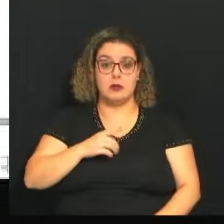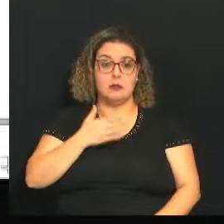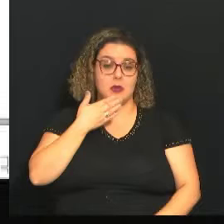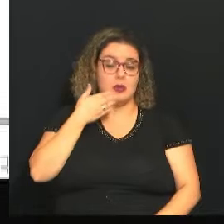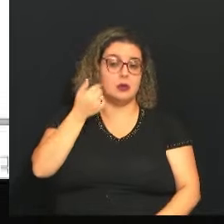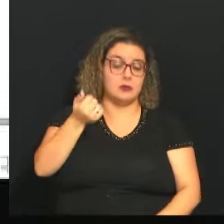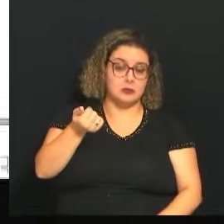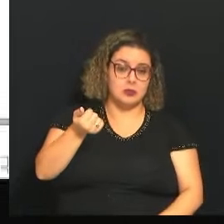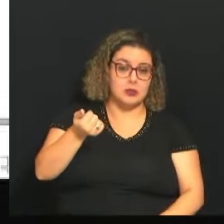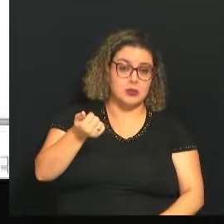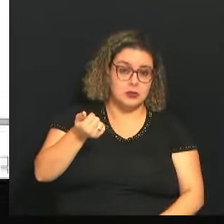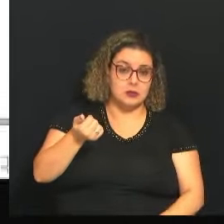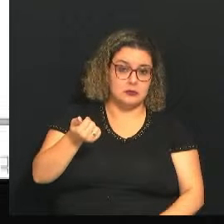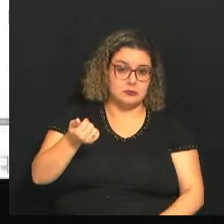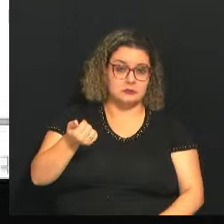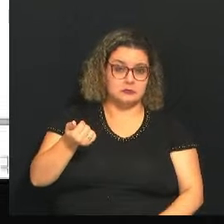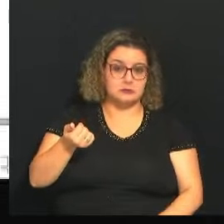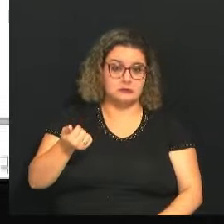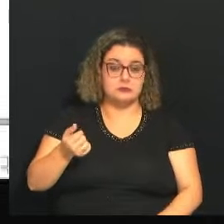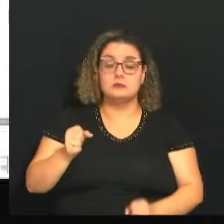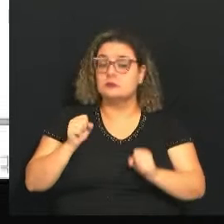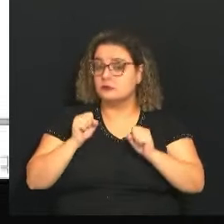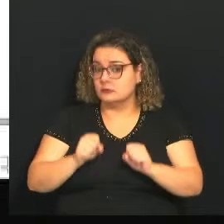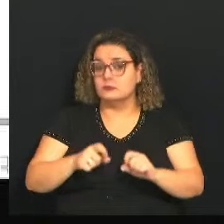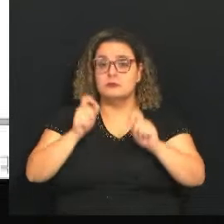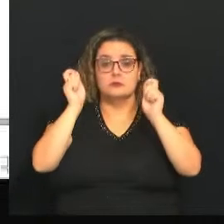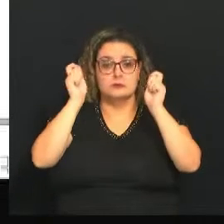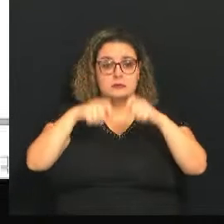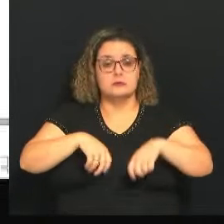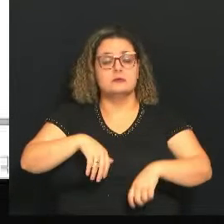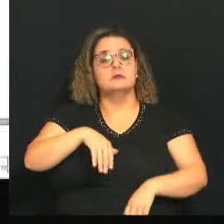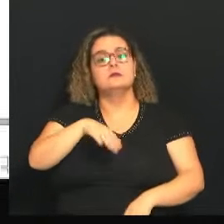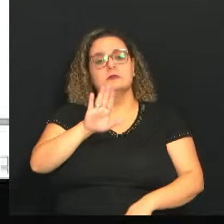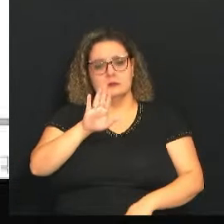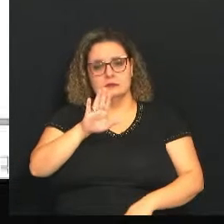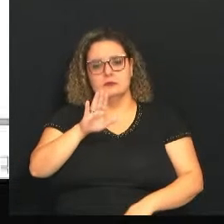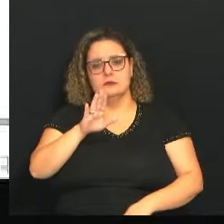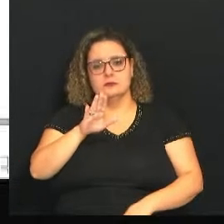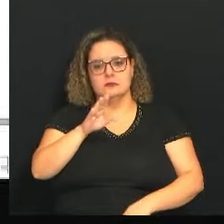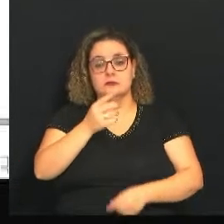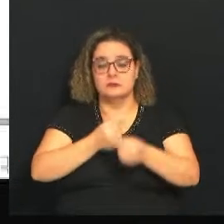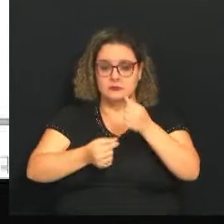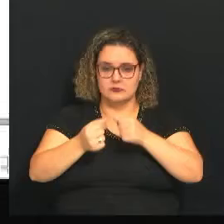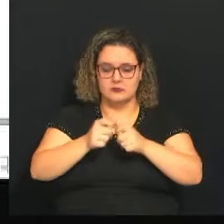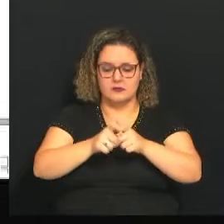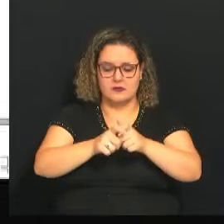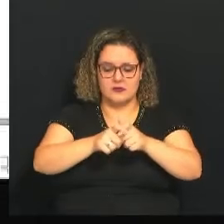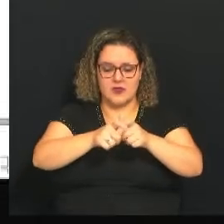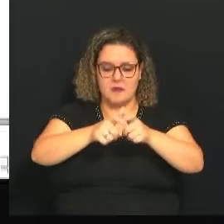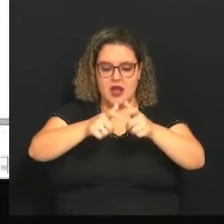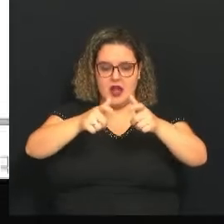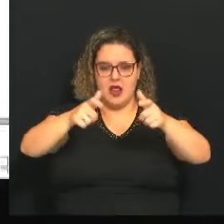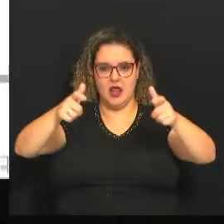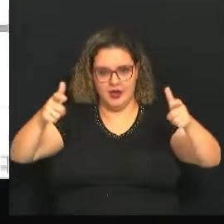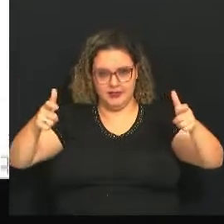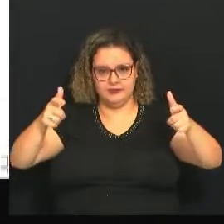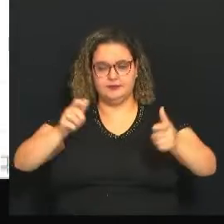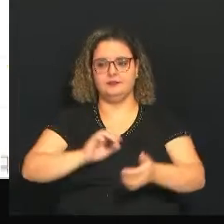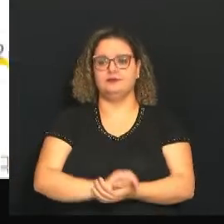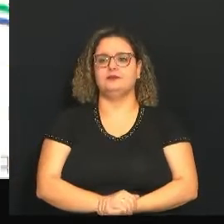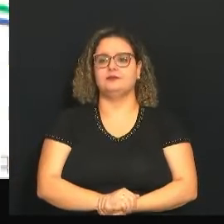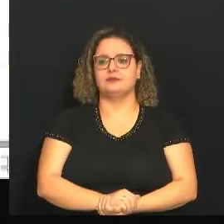ainda potencializar ainda mais esse valor, Então, eu acho que é isso, vereadora, que eu